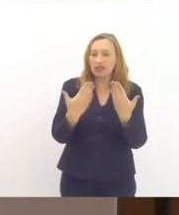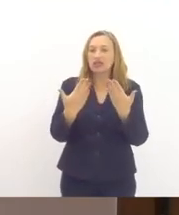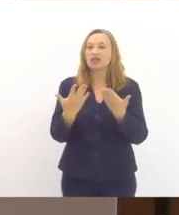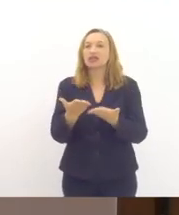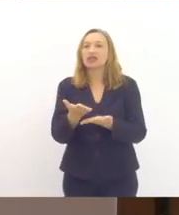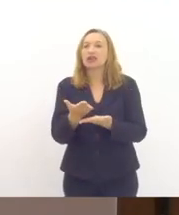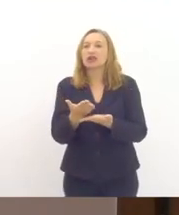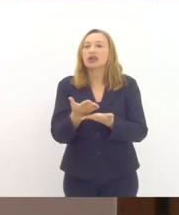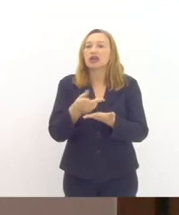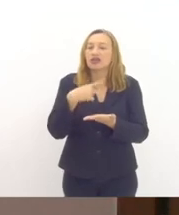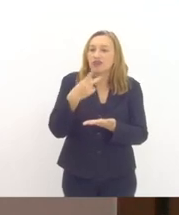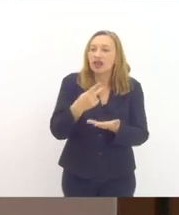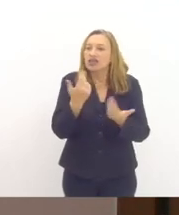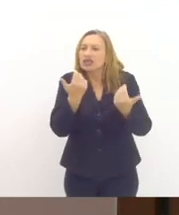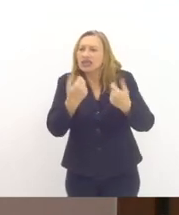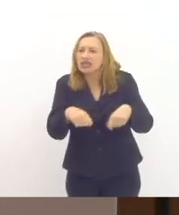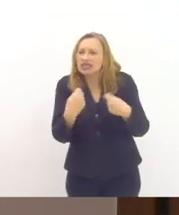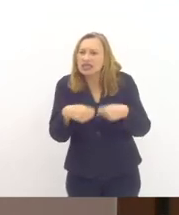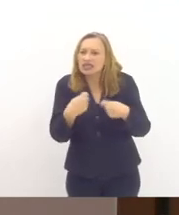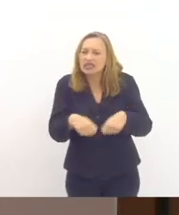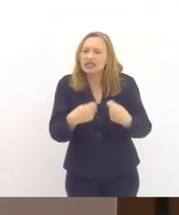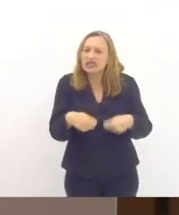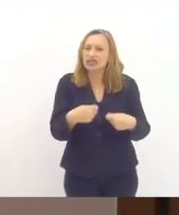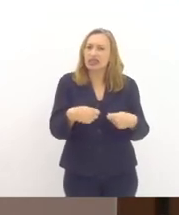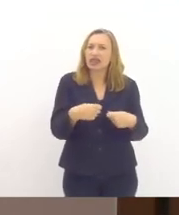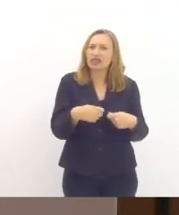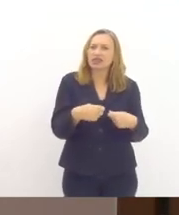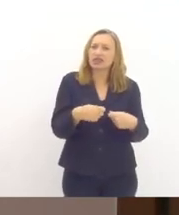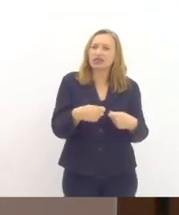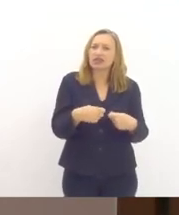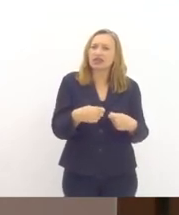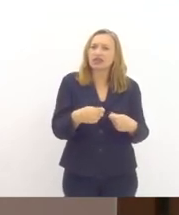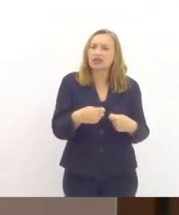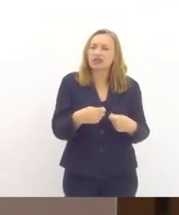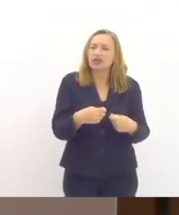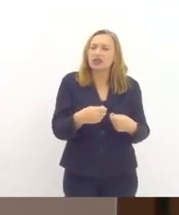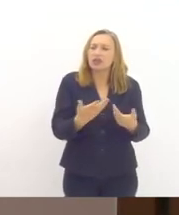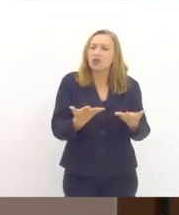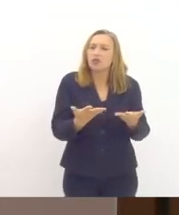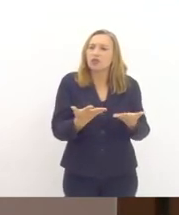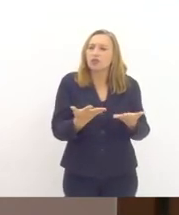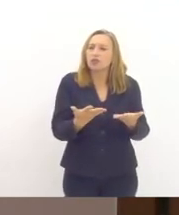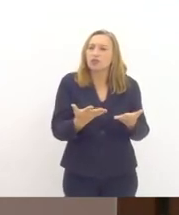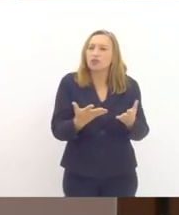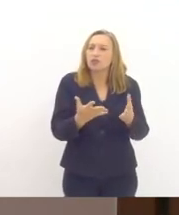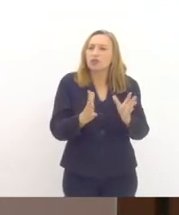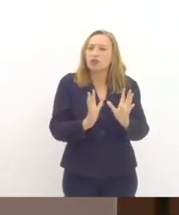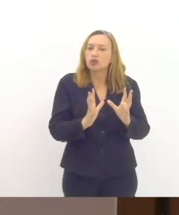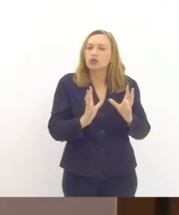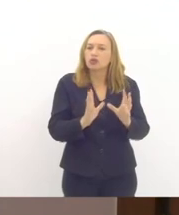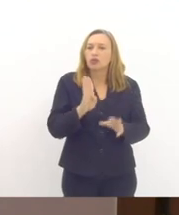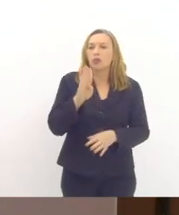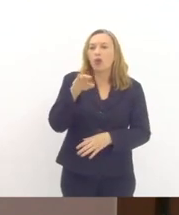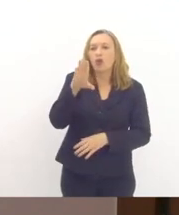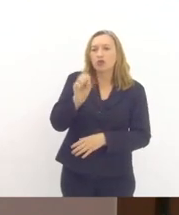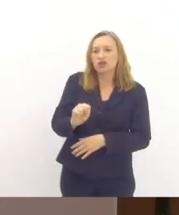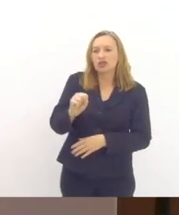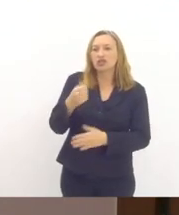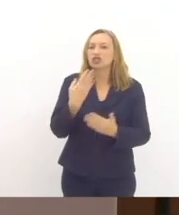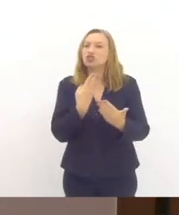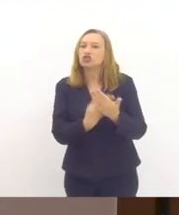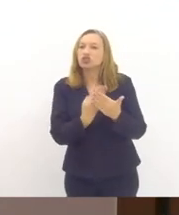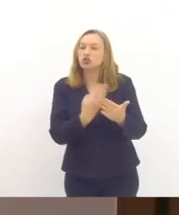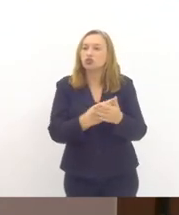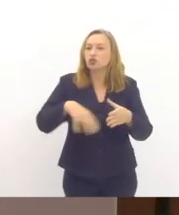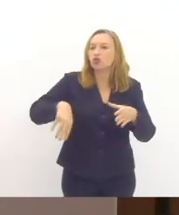sugere a necessidade de que haja uma aderência ao programa de concessão de bolsas de estudos